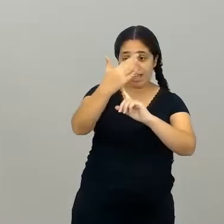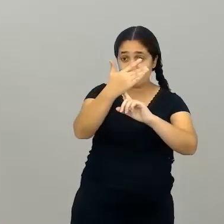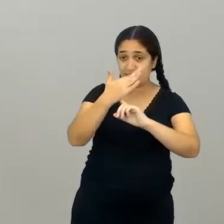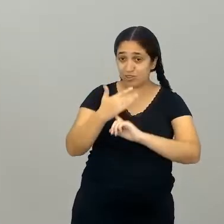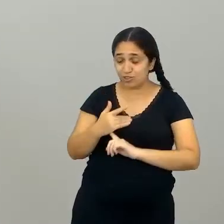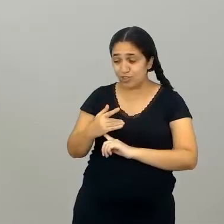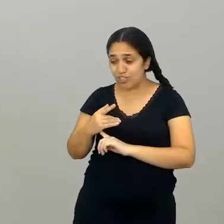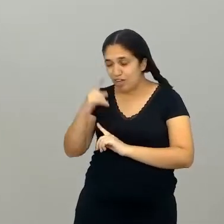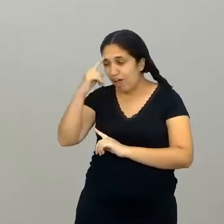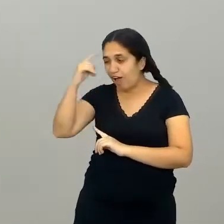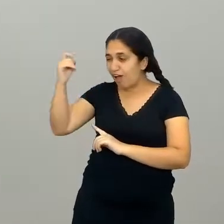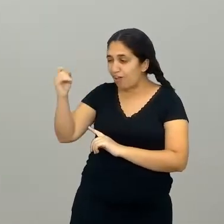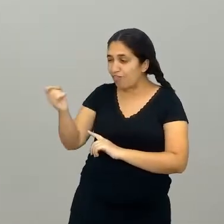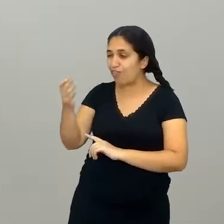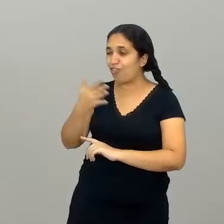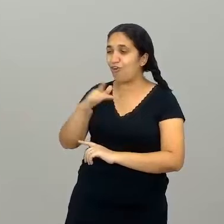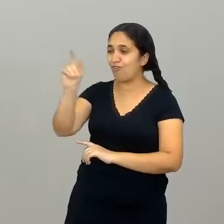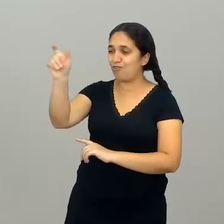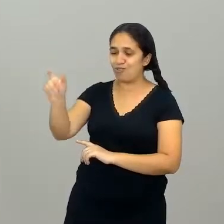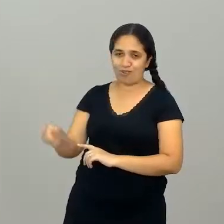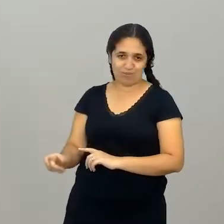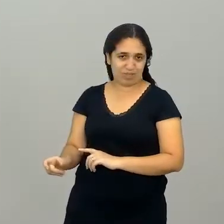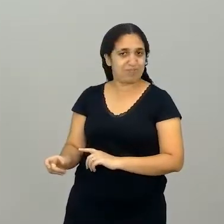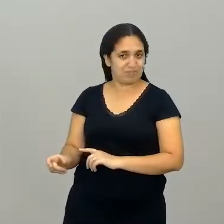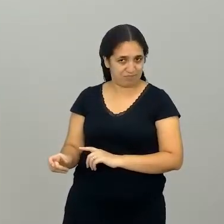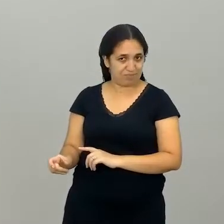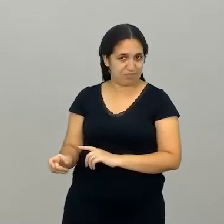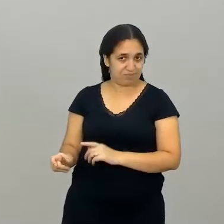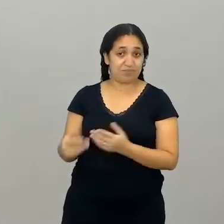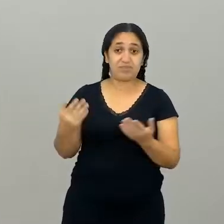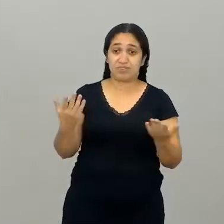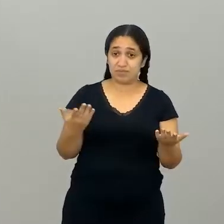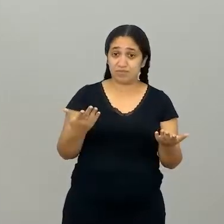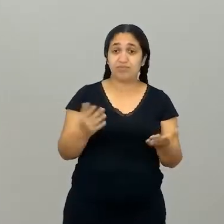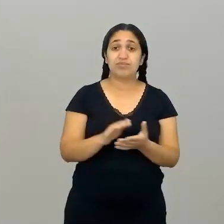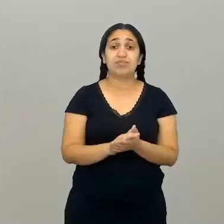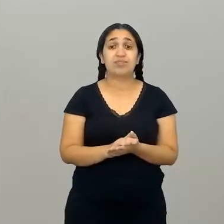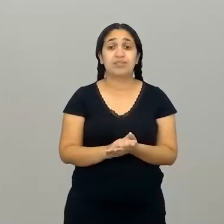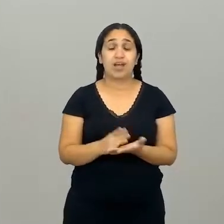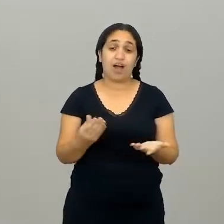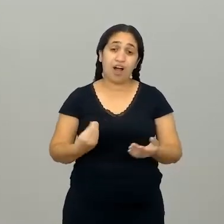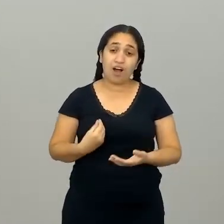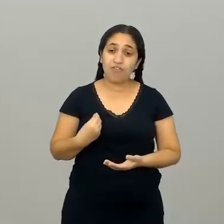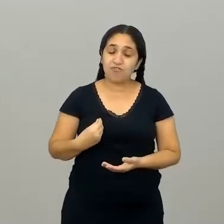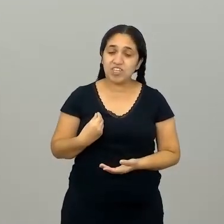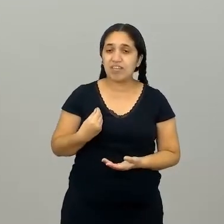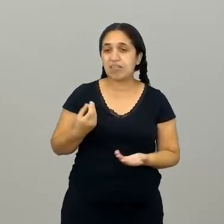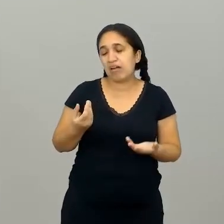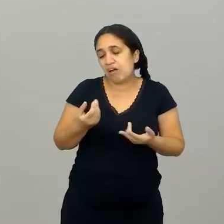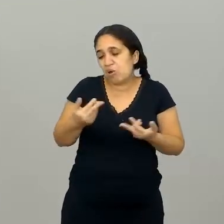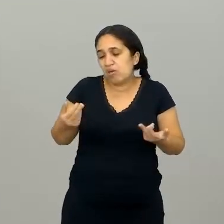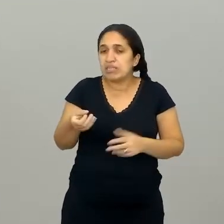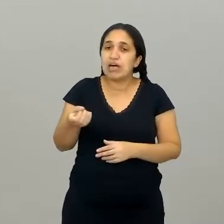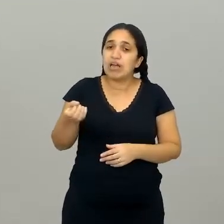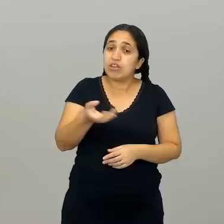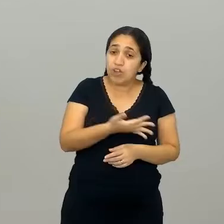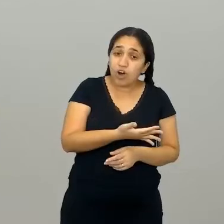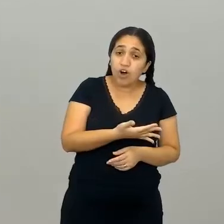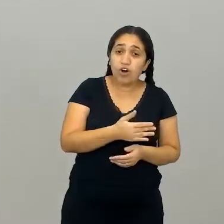homem. Porque isso nos vai dar novas condições de vida,